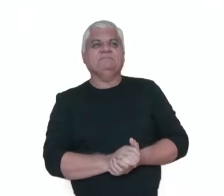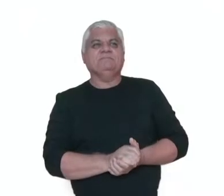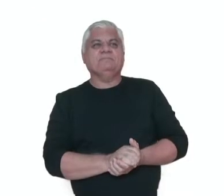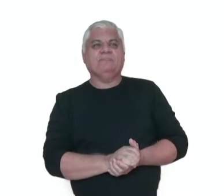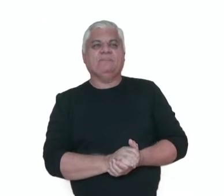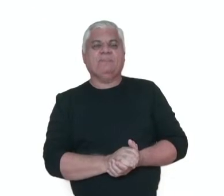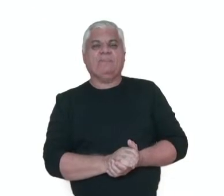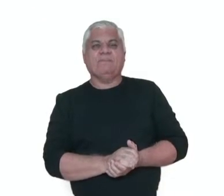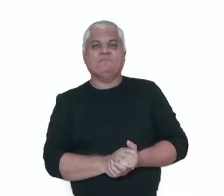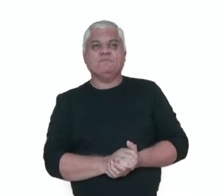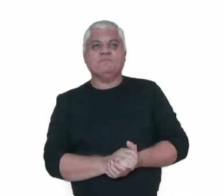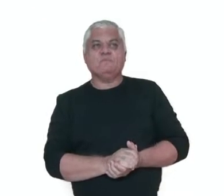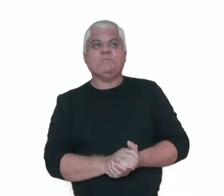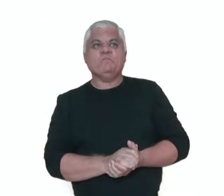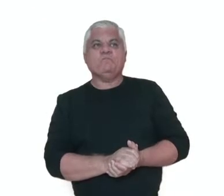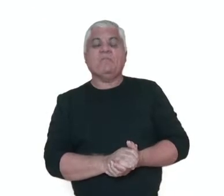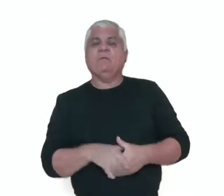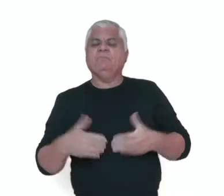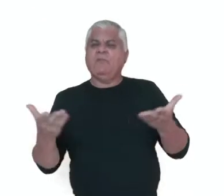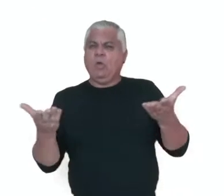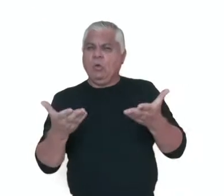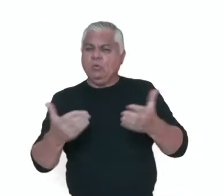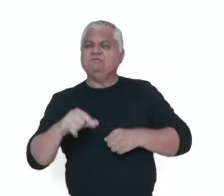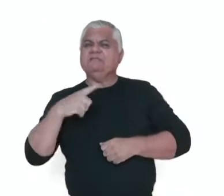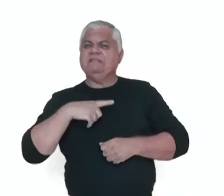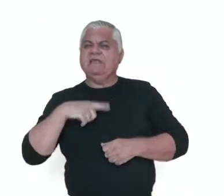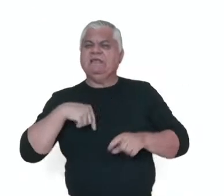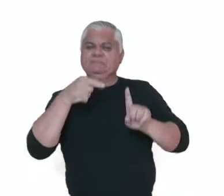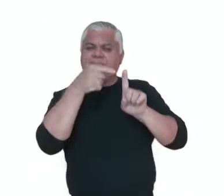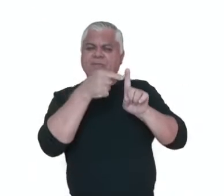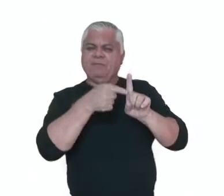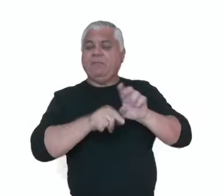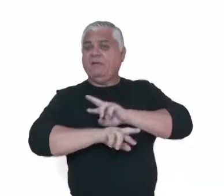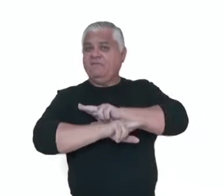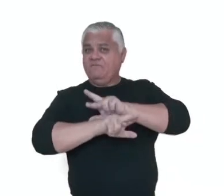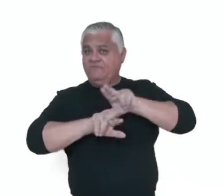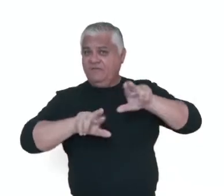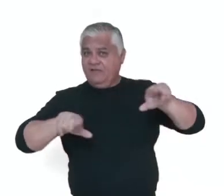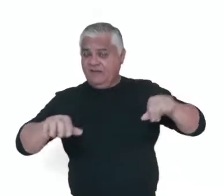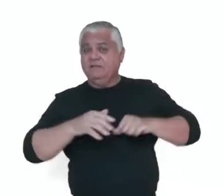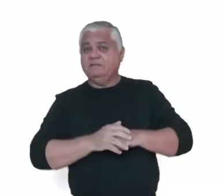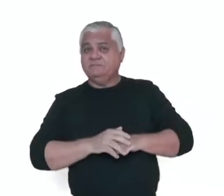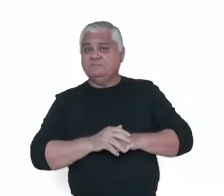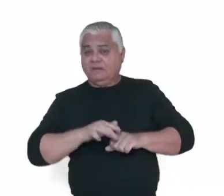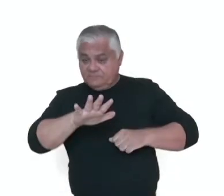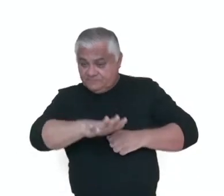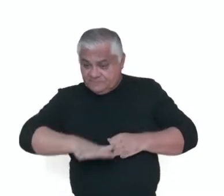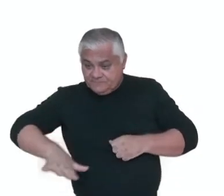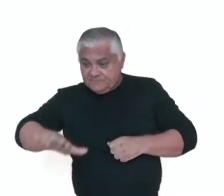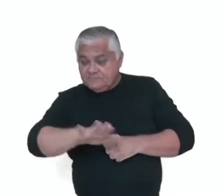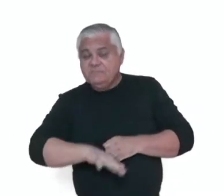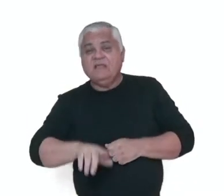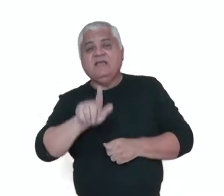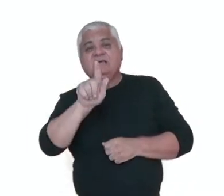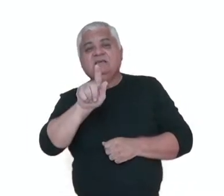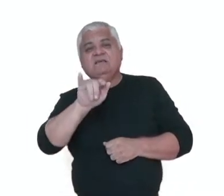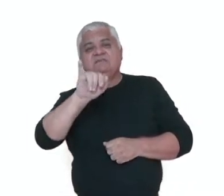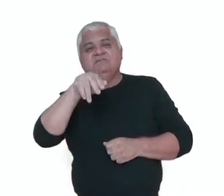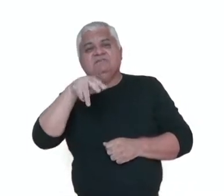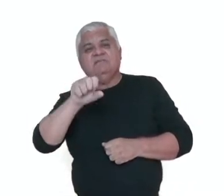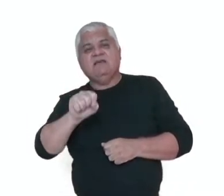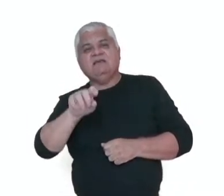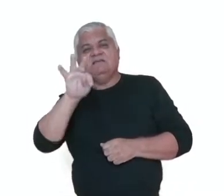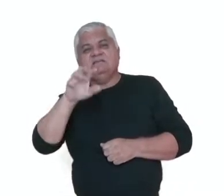Na atualidade, encontramos diferentes tipos de ginástica, e talvez a área da ginástica seja a que mais sofre influência